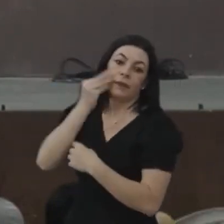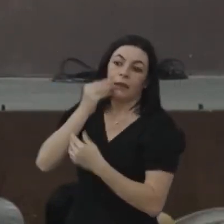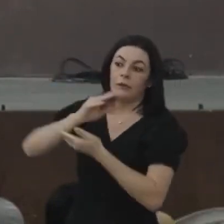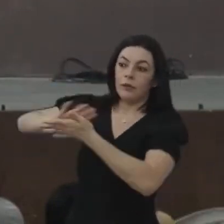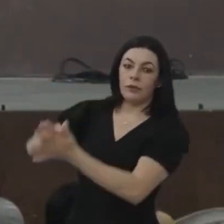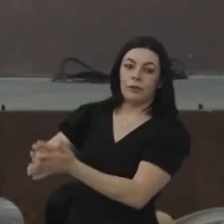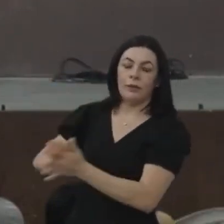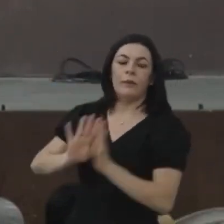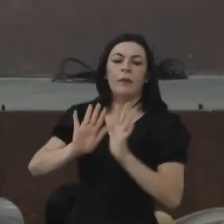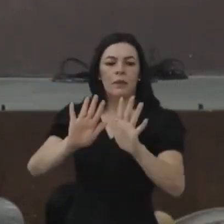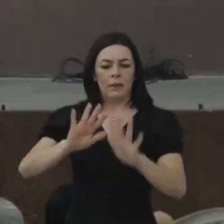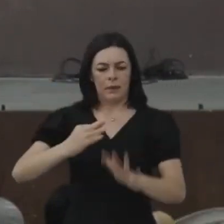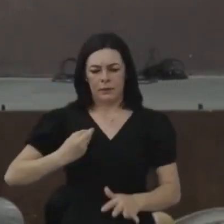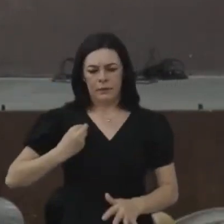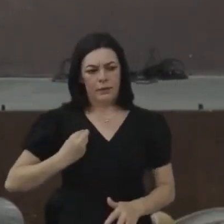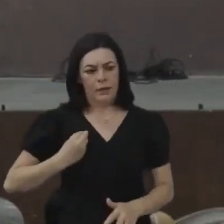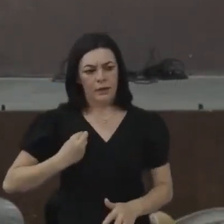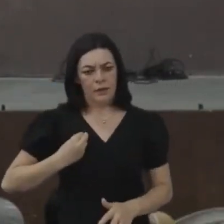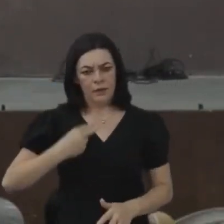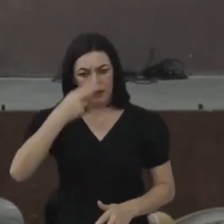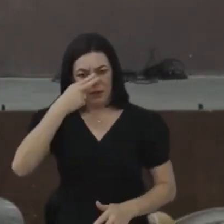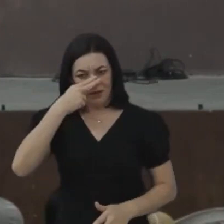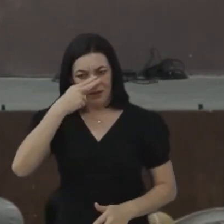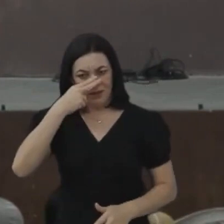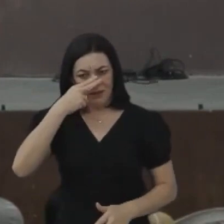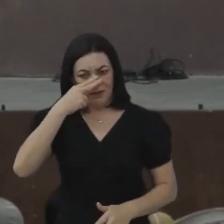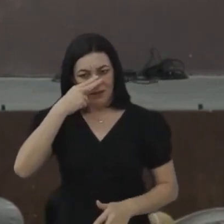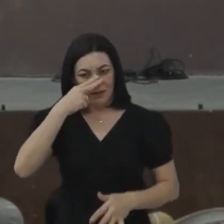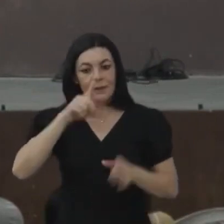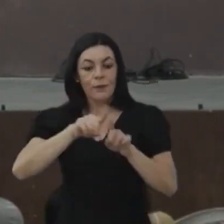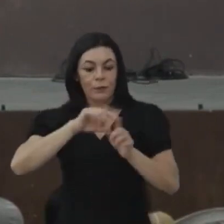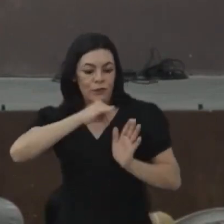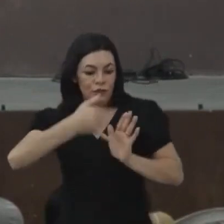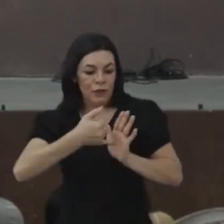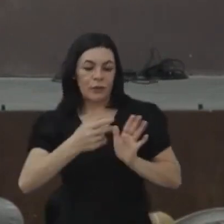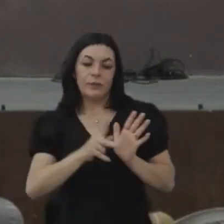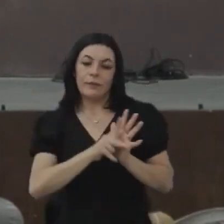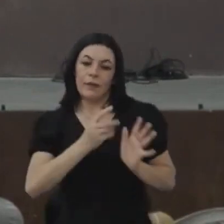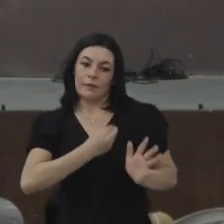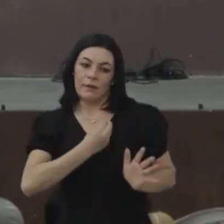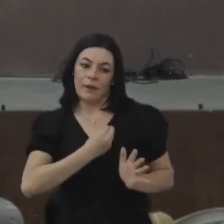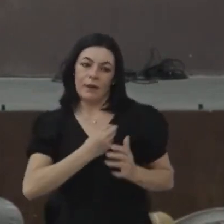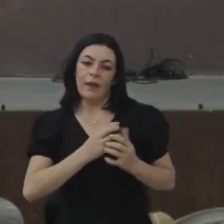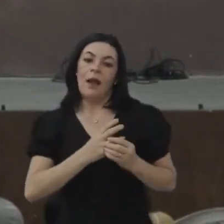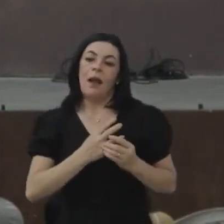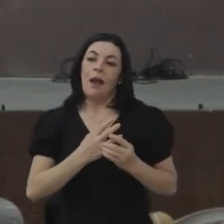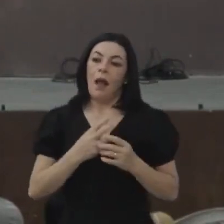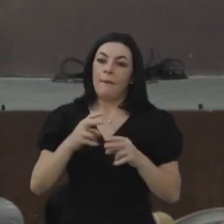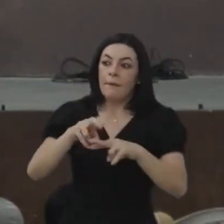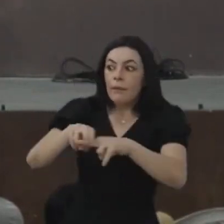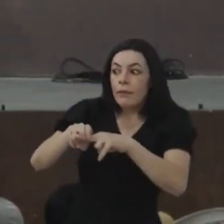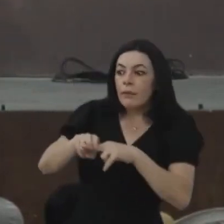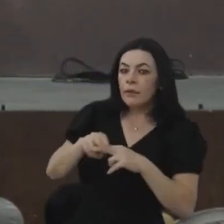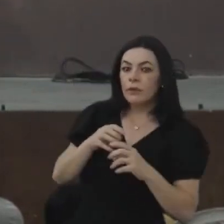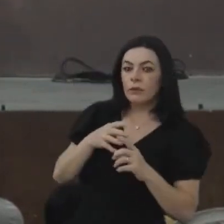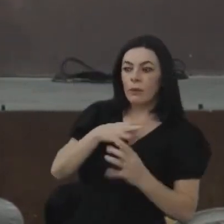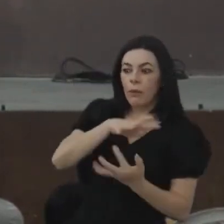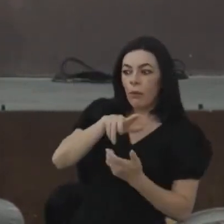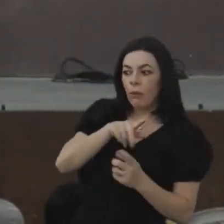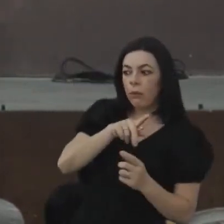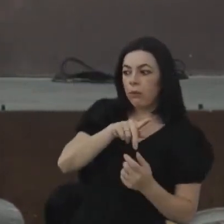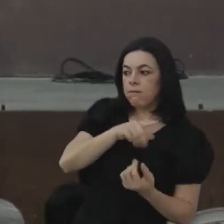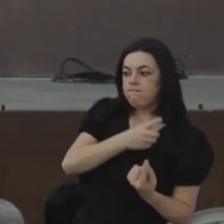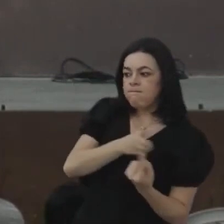Mas esse estilo de vida que os cristãos são chamados a ter e que acaba levando eles a uma perseguição, acaba levando eles a